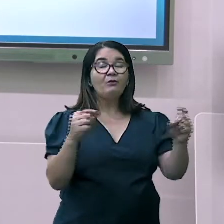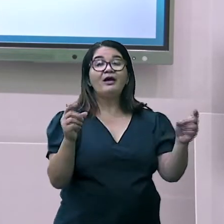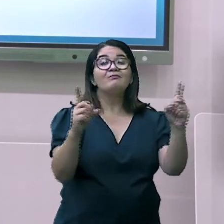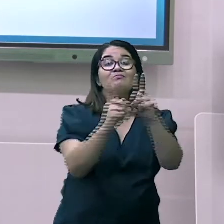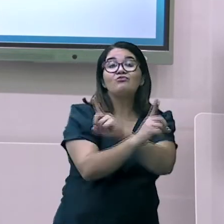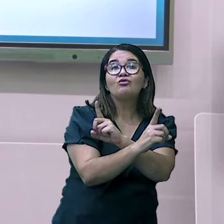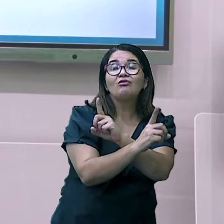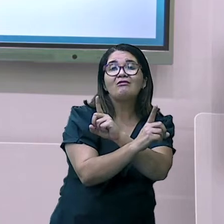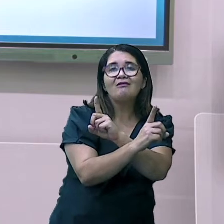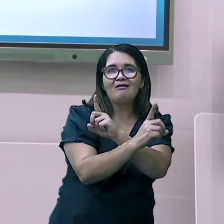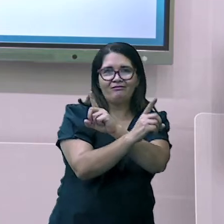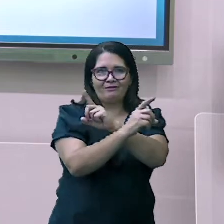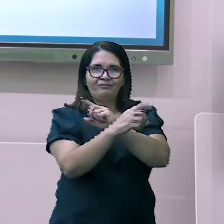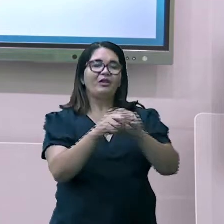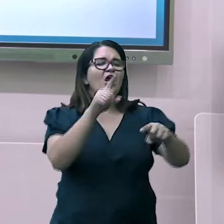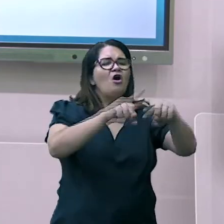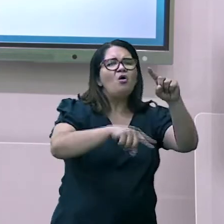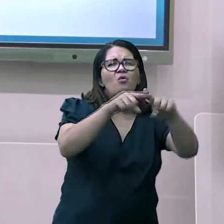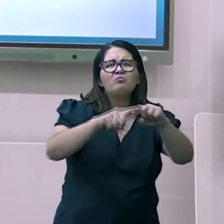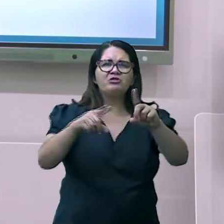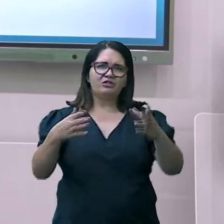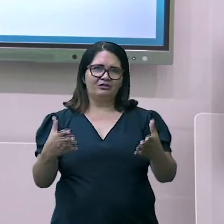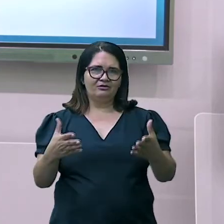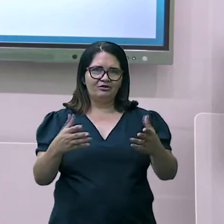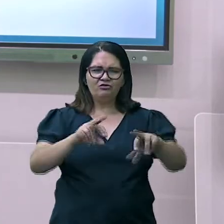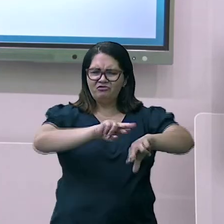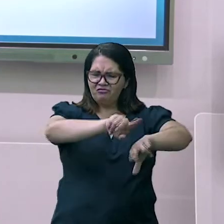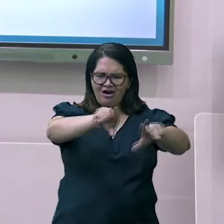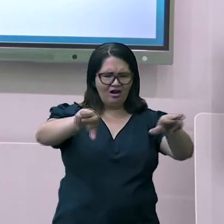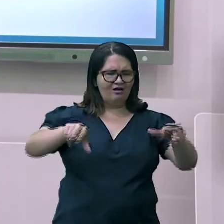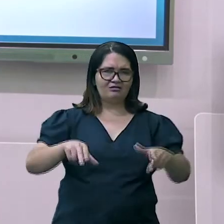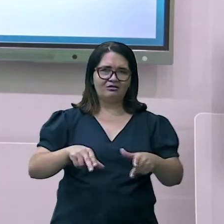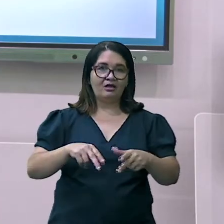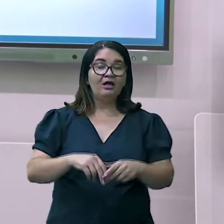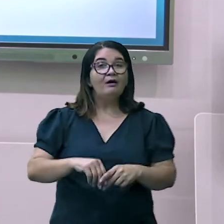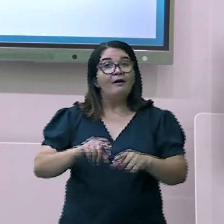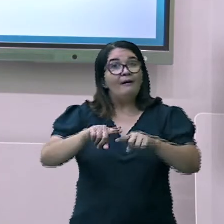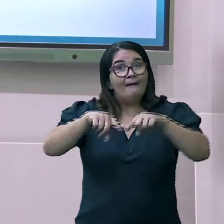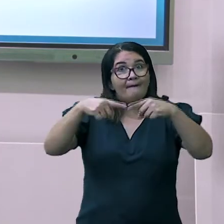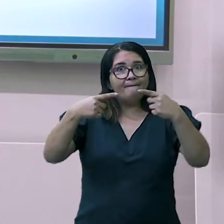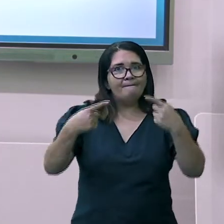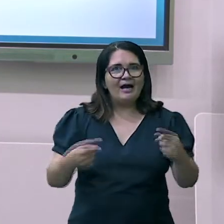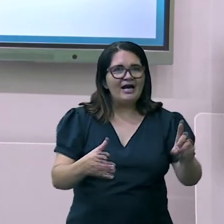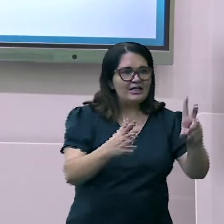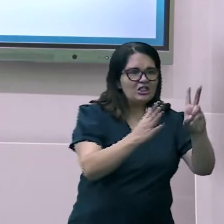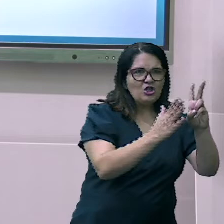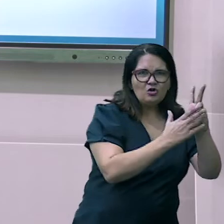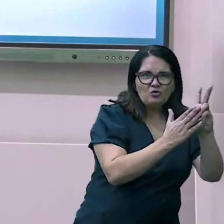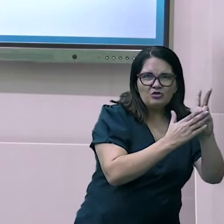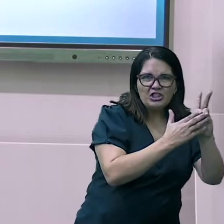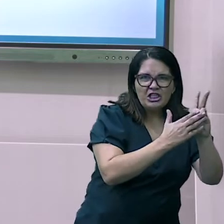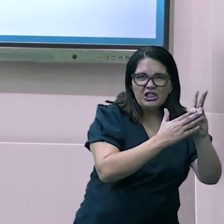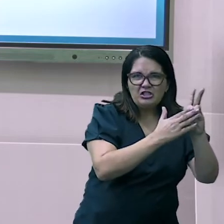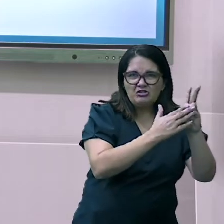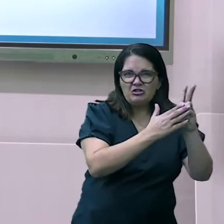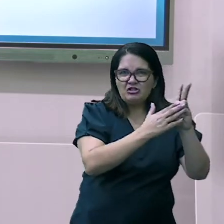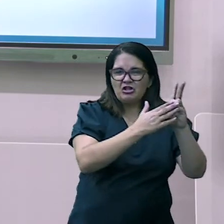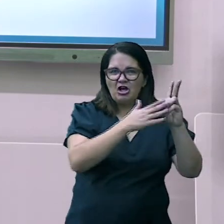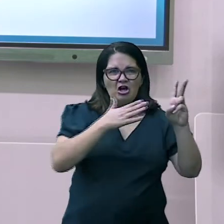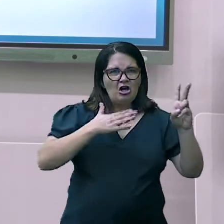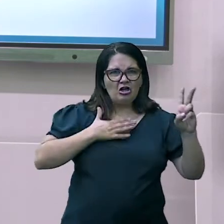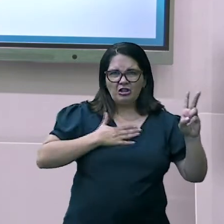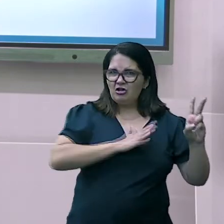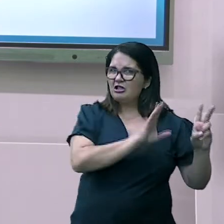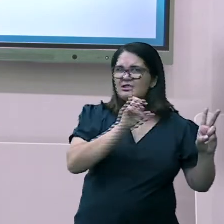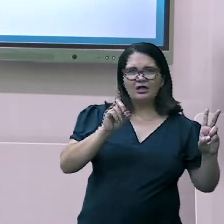1530, essa exploração se intensificou e os conflitos entre nativos e colonizadores